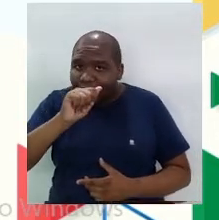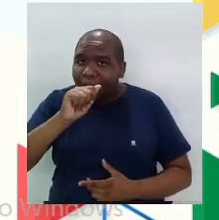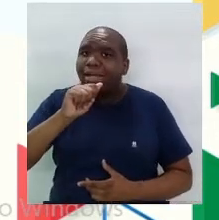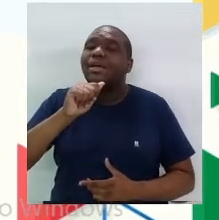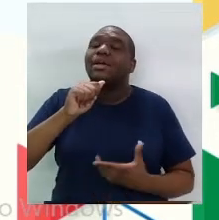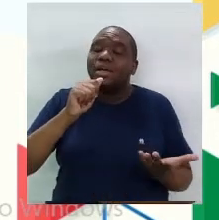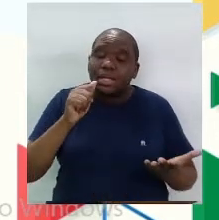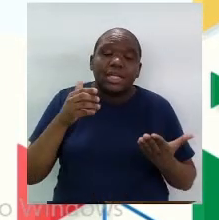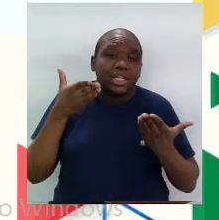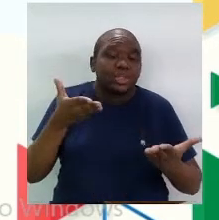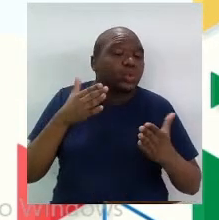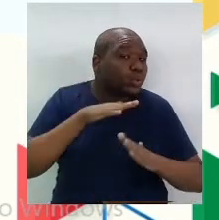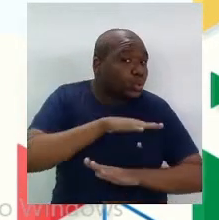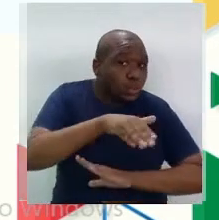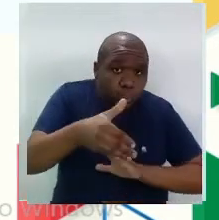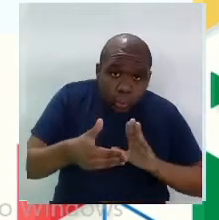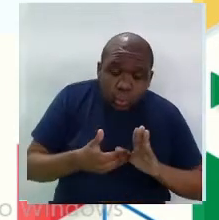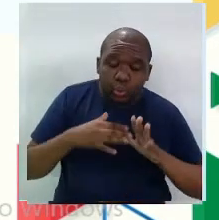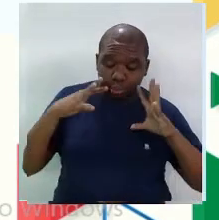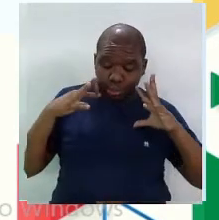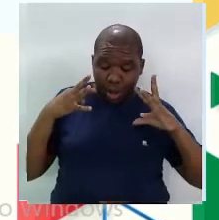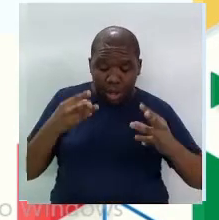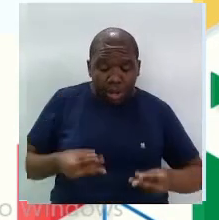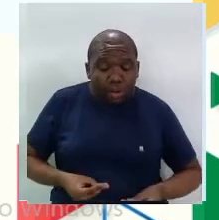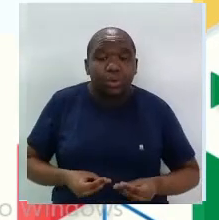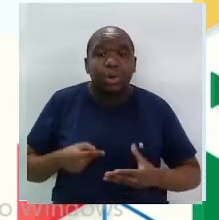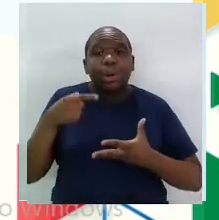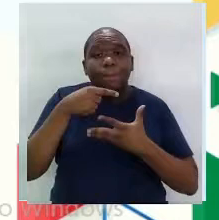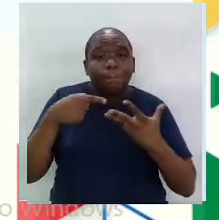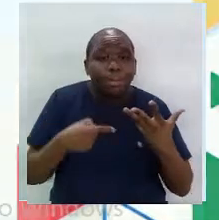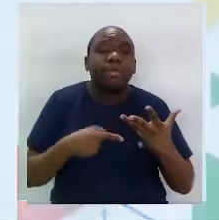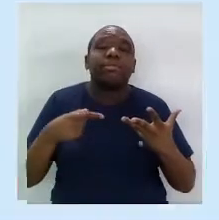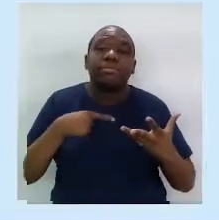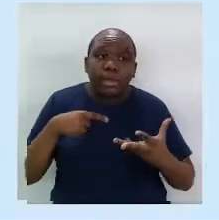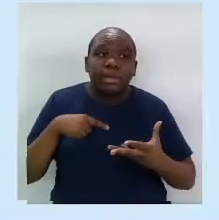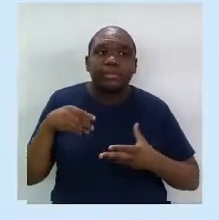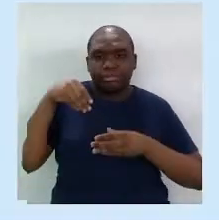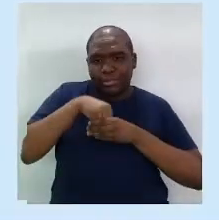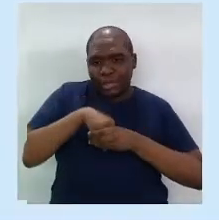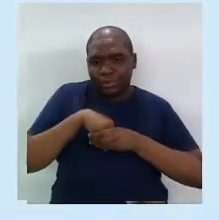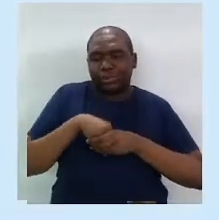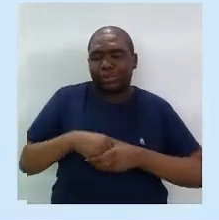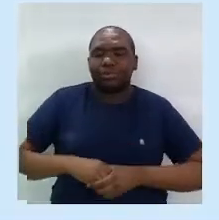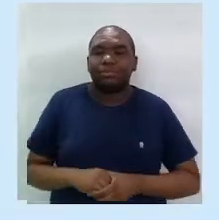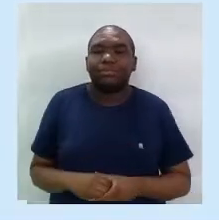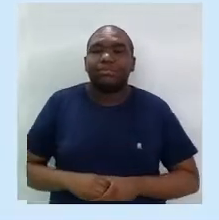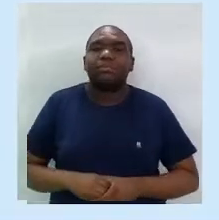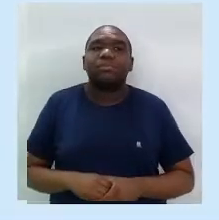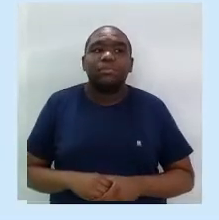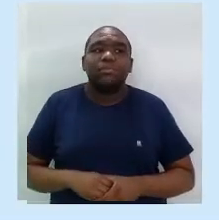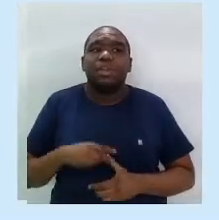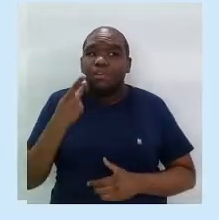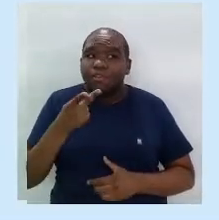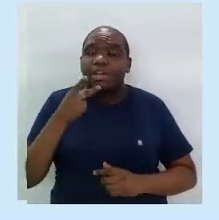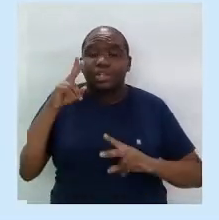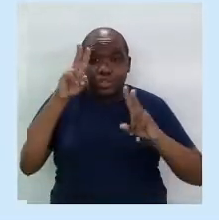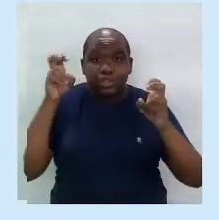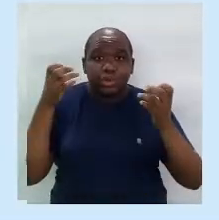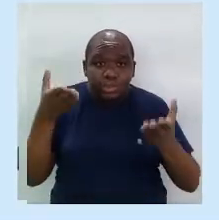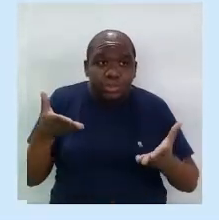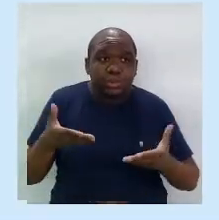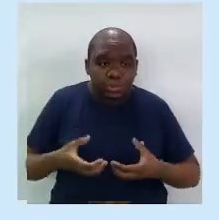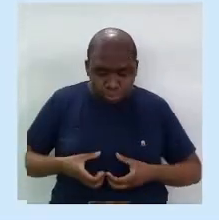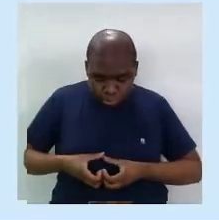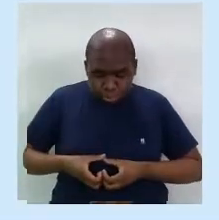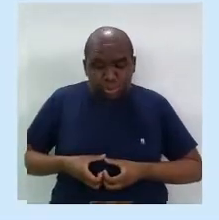e as glândulas bulbouretrais são os órgãos que são reprodutivos internos. Então,